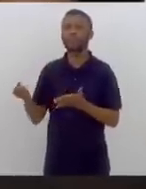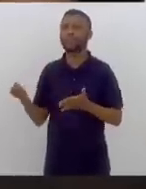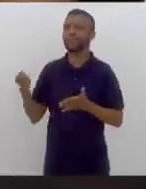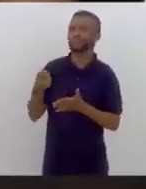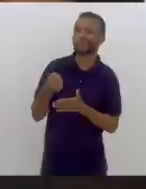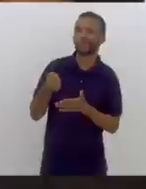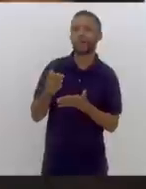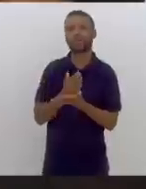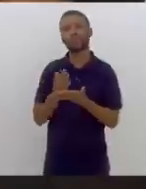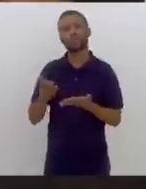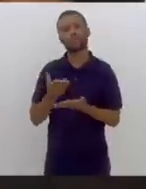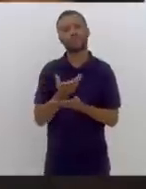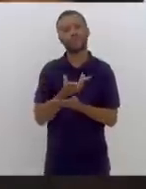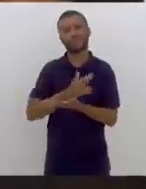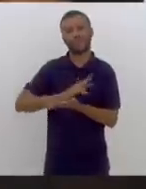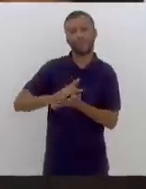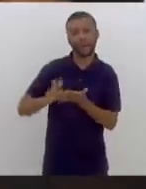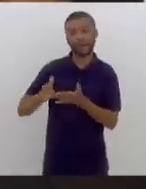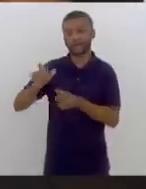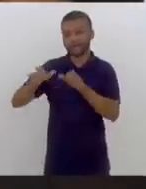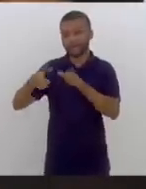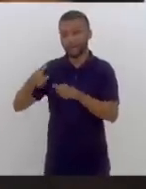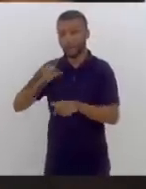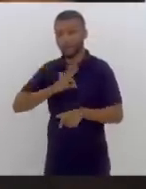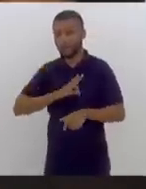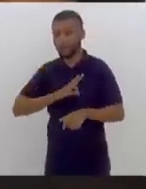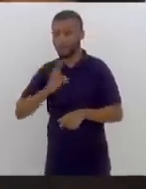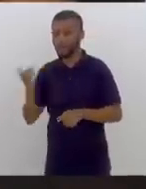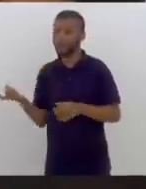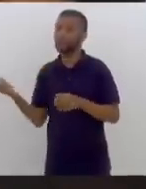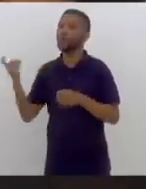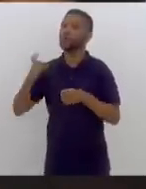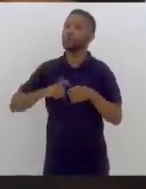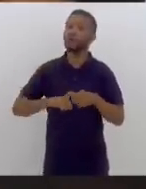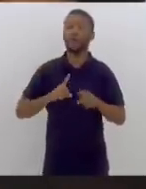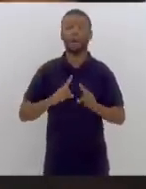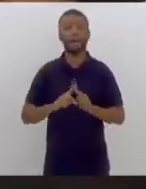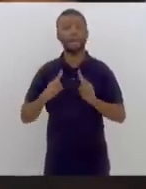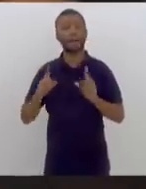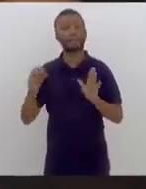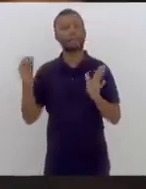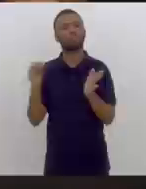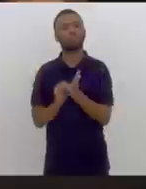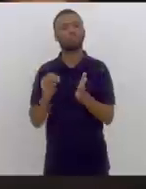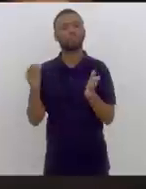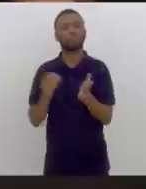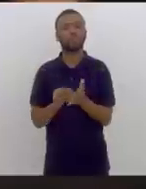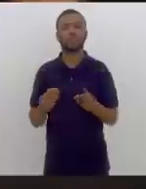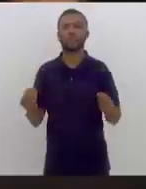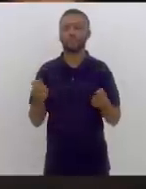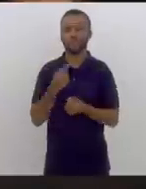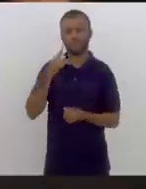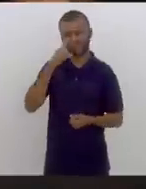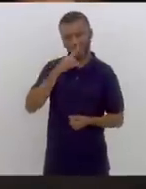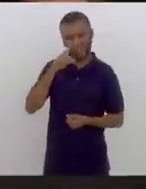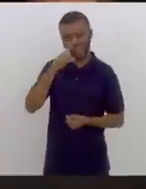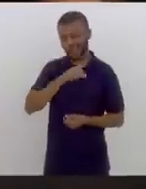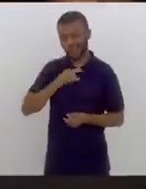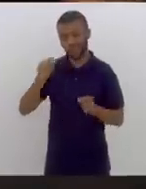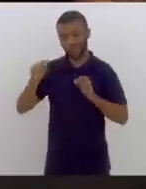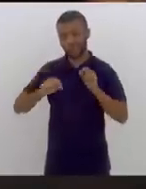ou alguma não temos dezenas de reintegrações porém está muito a quem do que pode